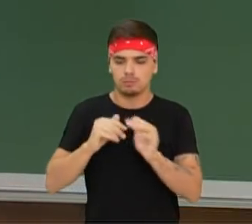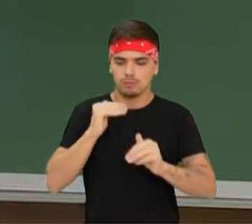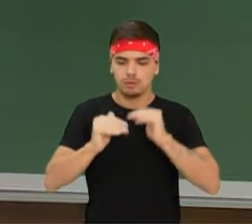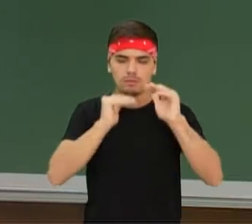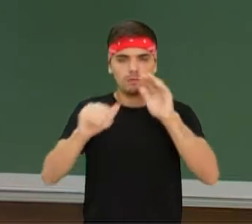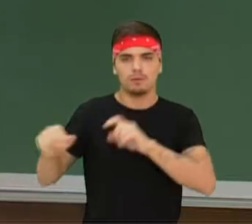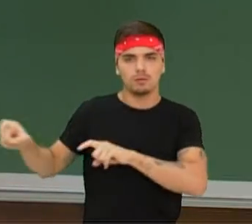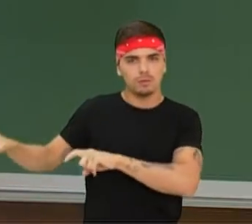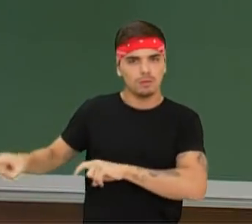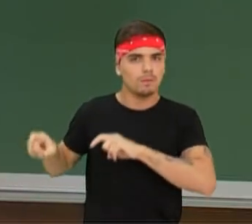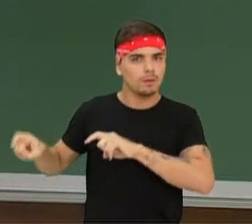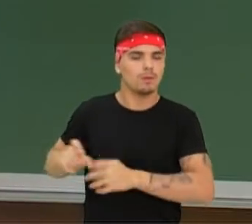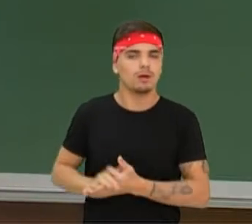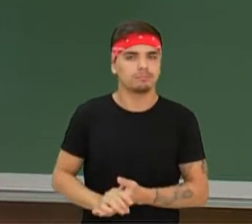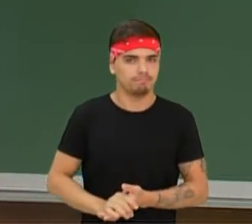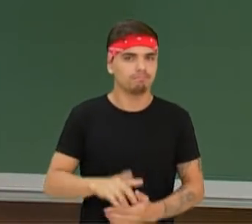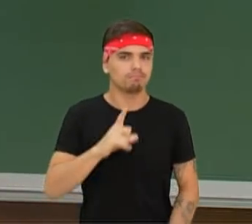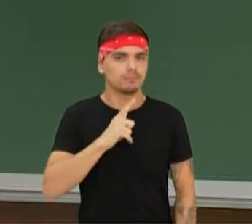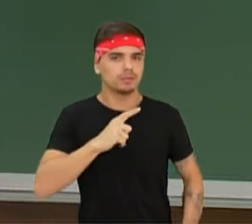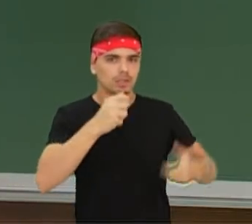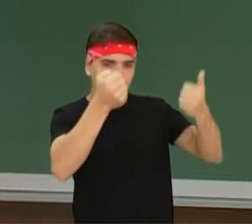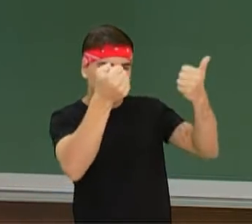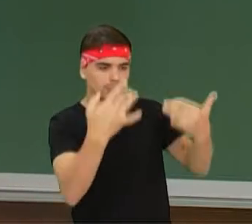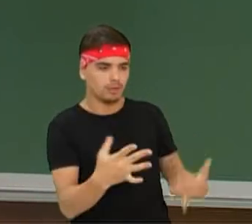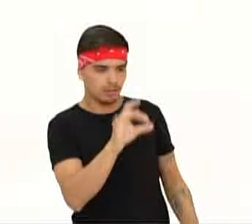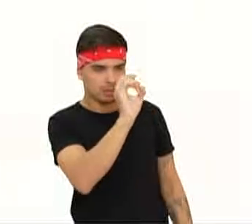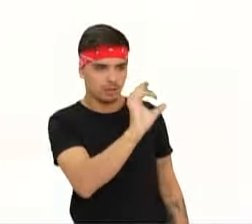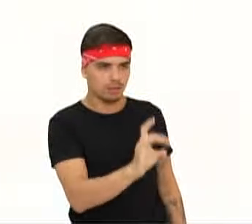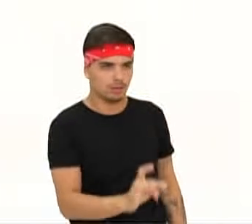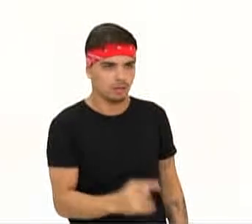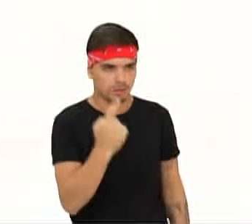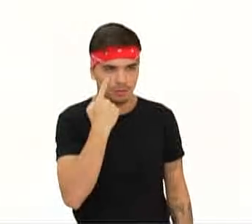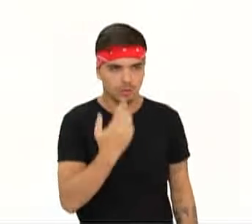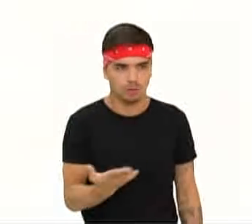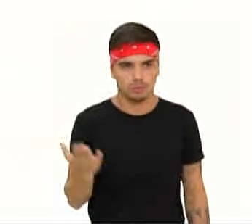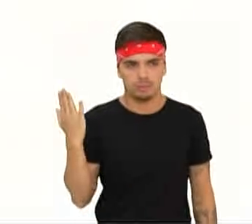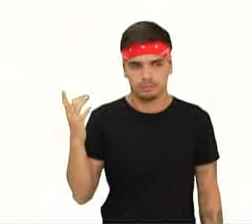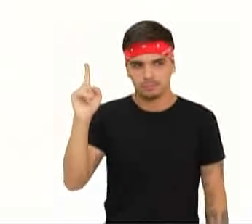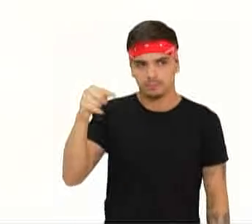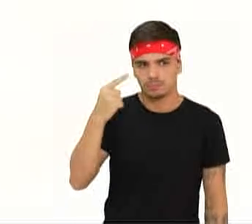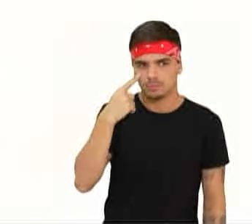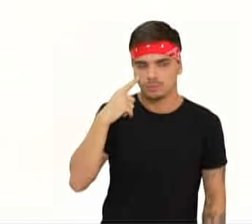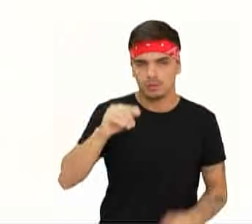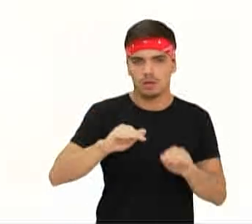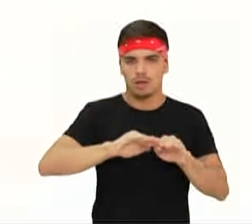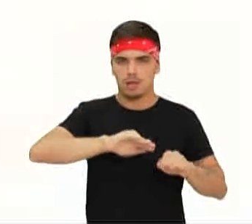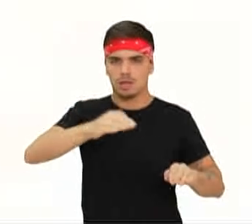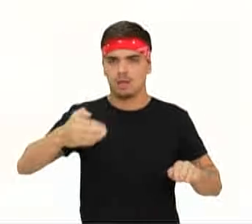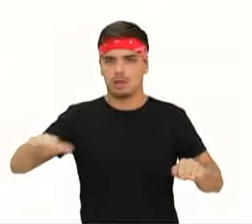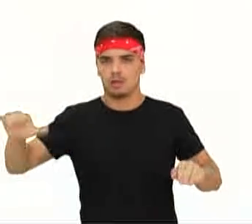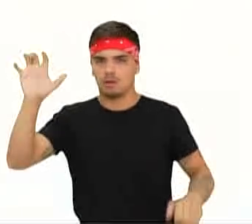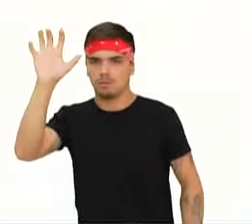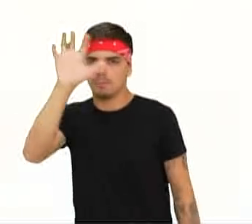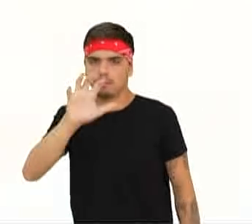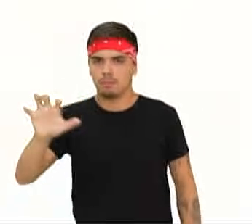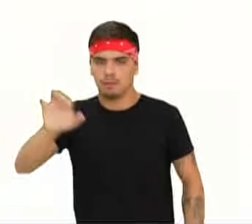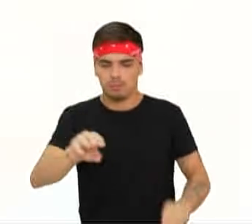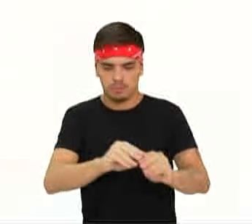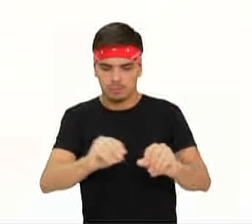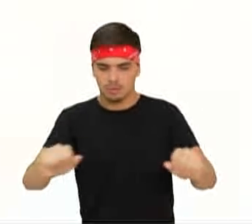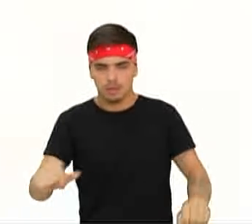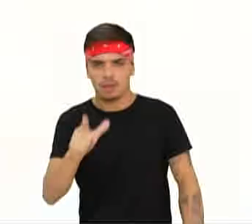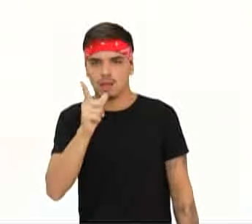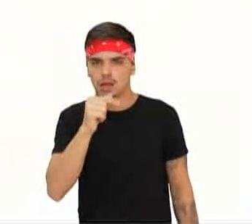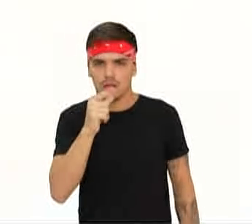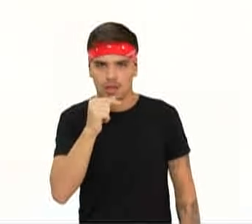da agropecuária? E aí nós teríamos que explicar cada um deles. Então os elementos são relevo, clima, solo e